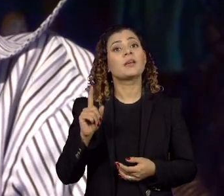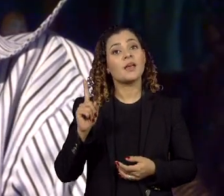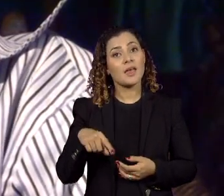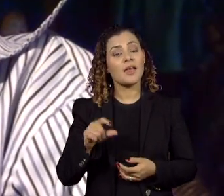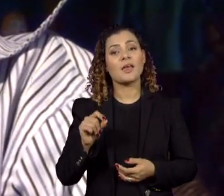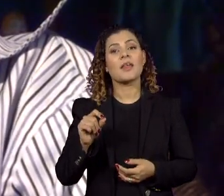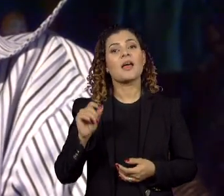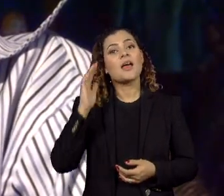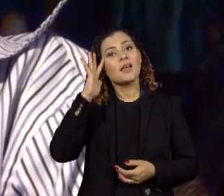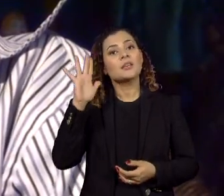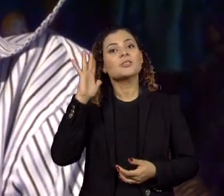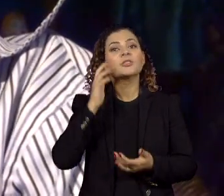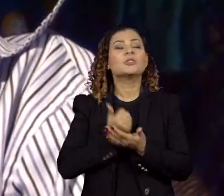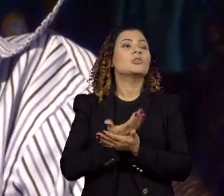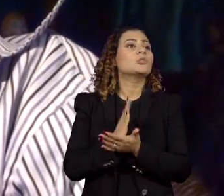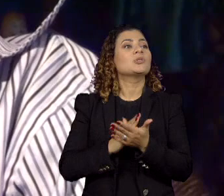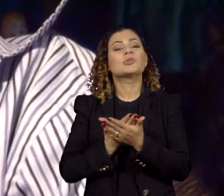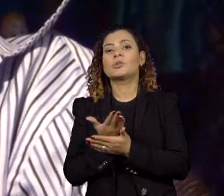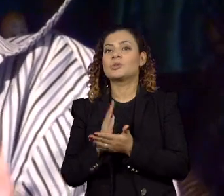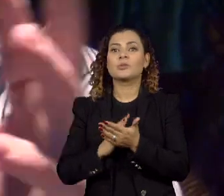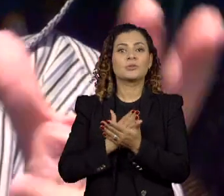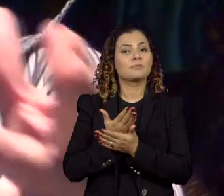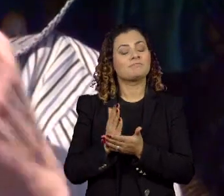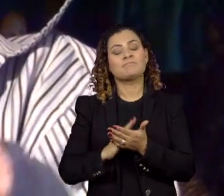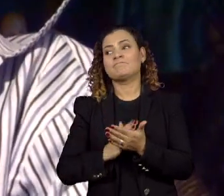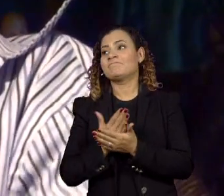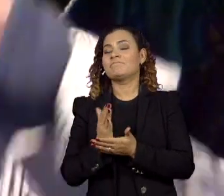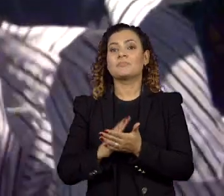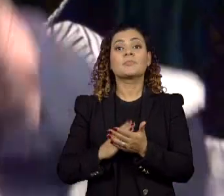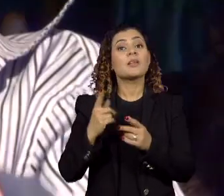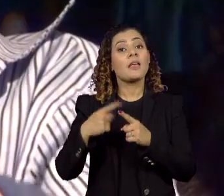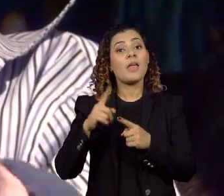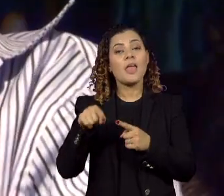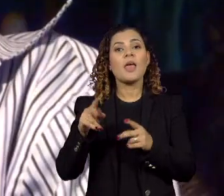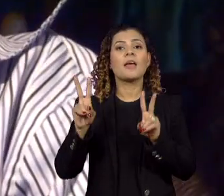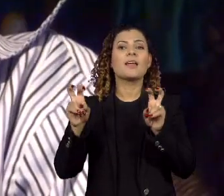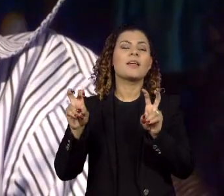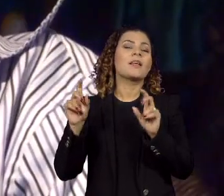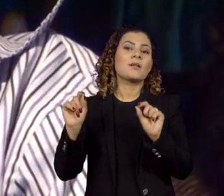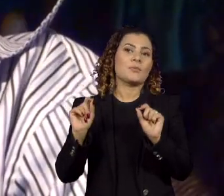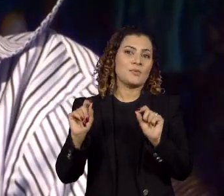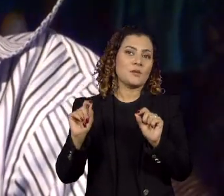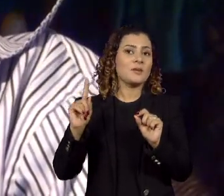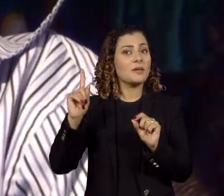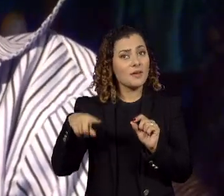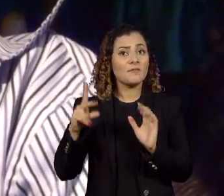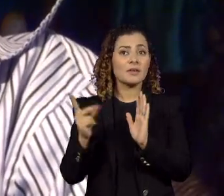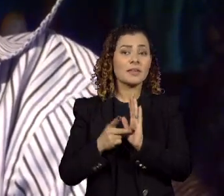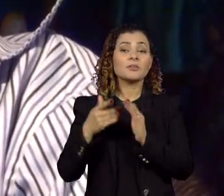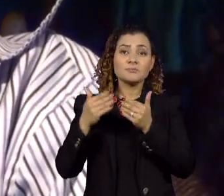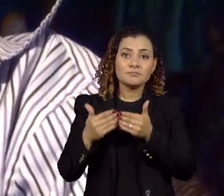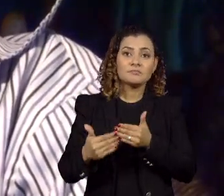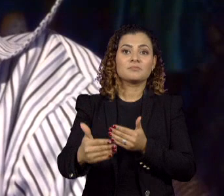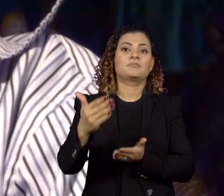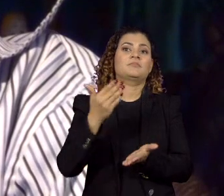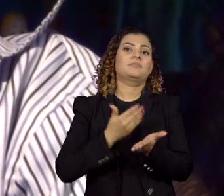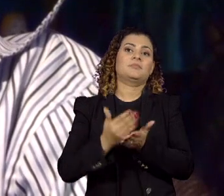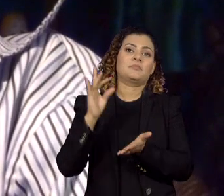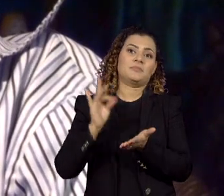Ventos, que sem dúvida foi colocado como um grande ponto de partida